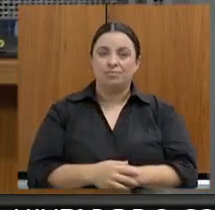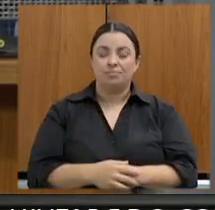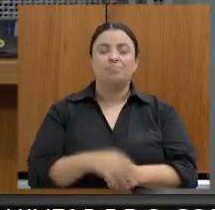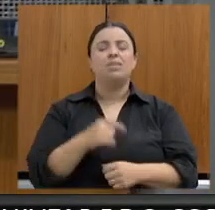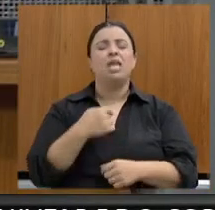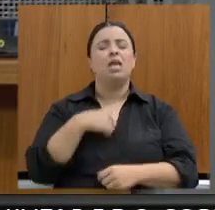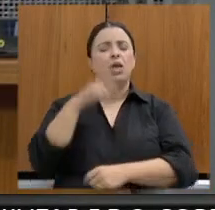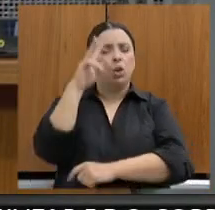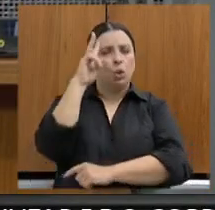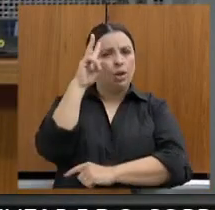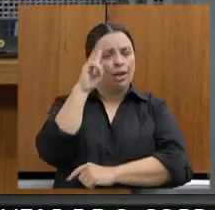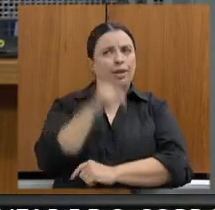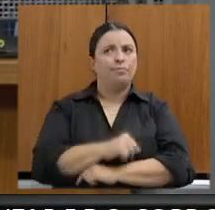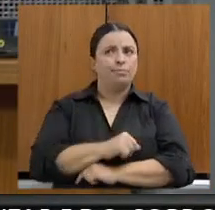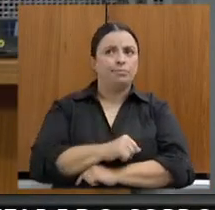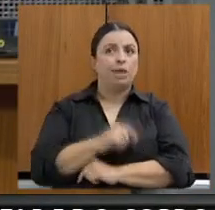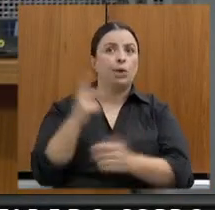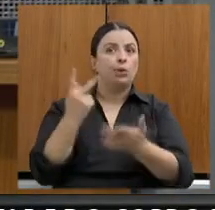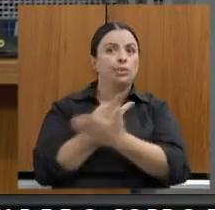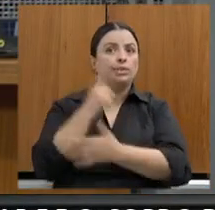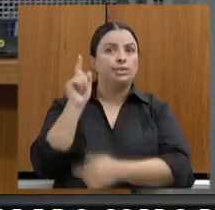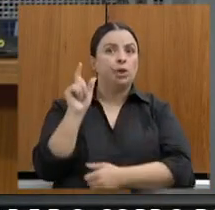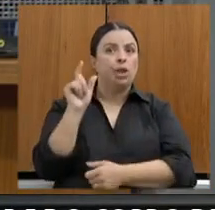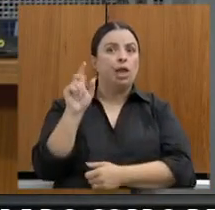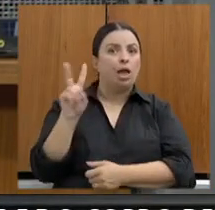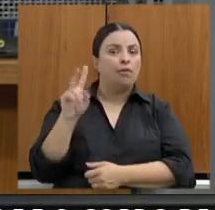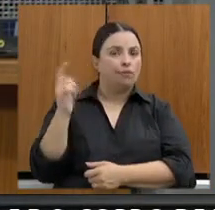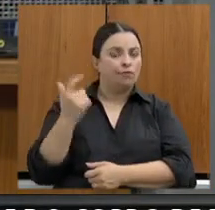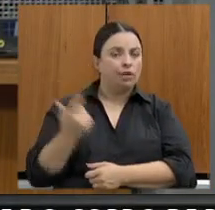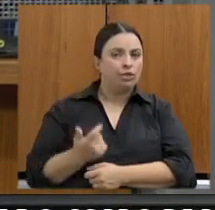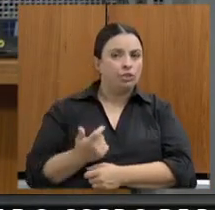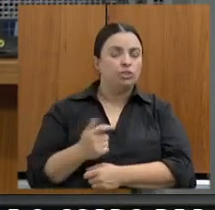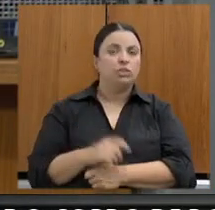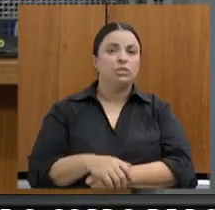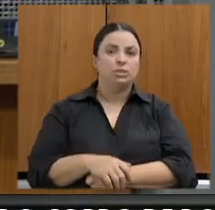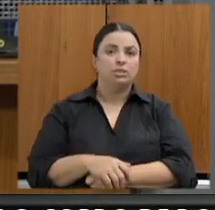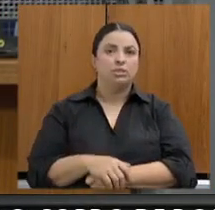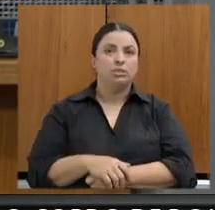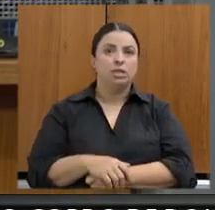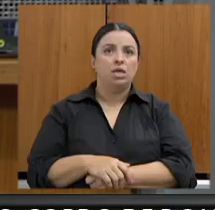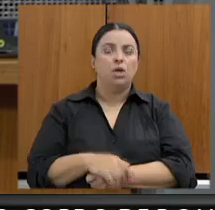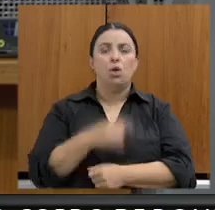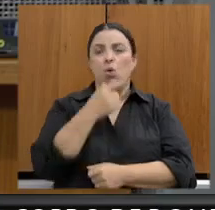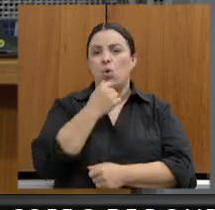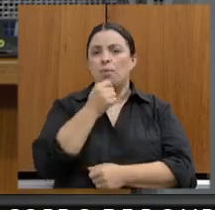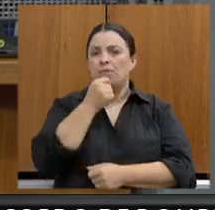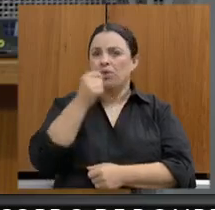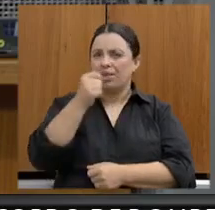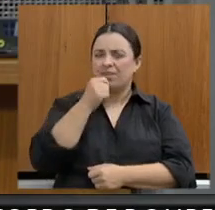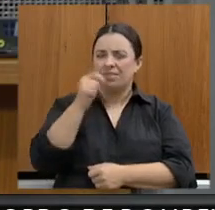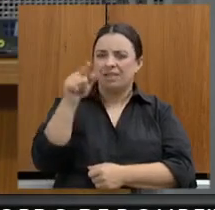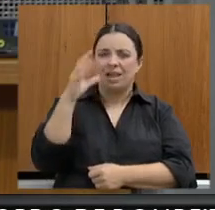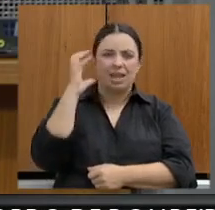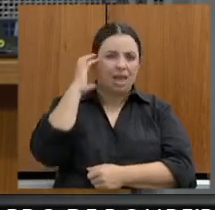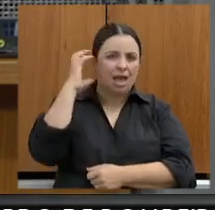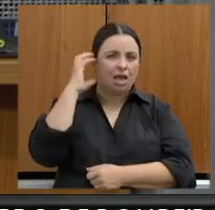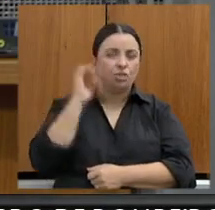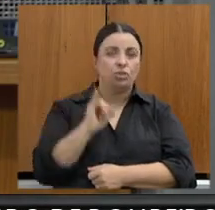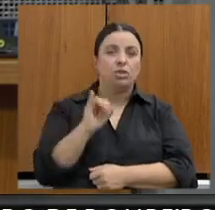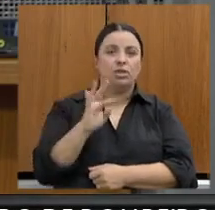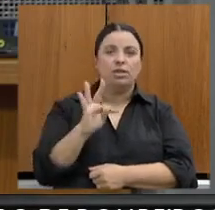acontecimento de Varginha dá uma entrevista ataque Eustáquio Ramos da entrevista à rádio Itatiaia acho que o resultado aqui mesmo